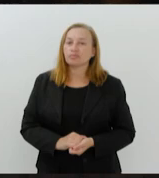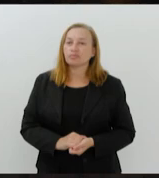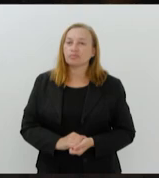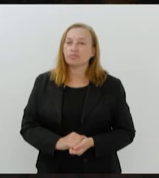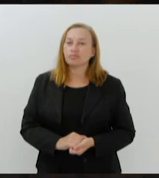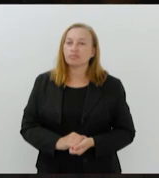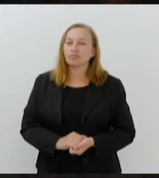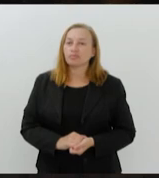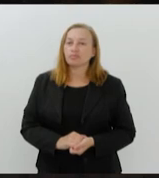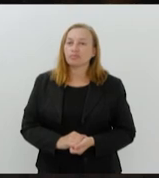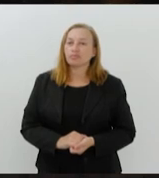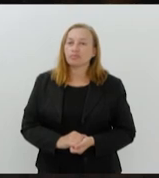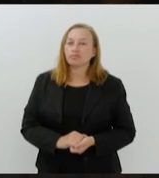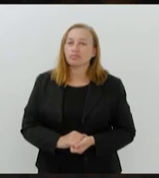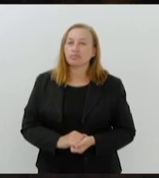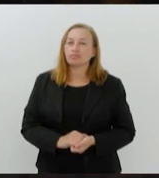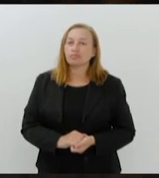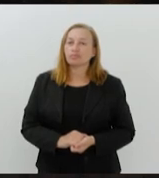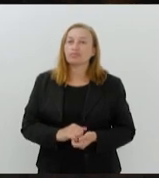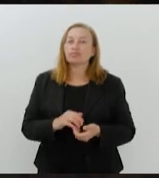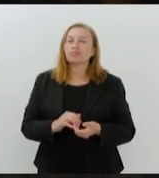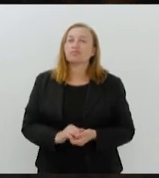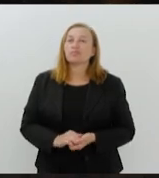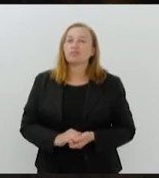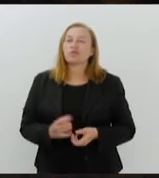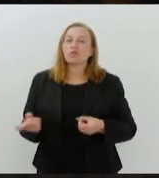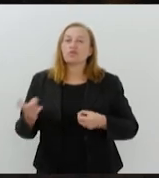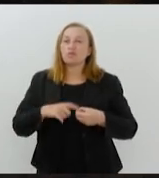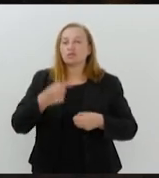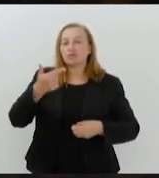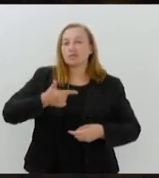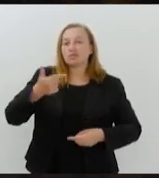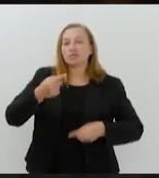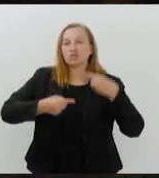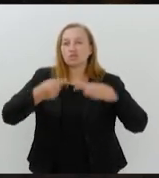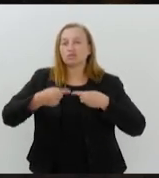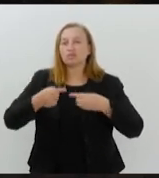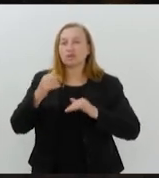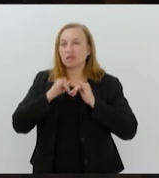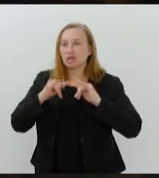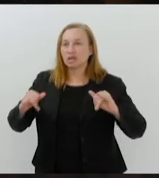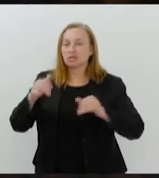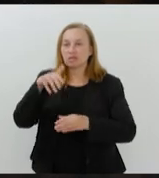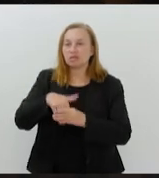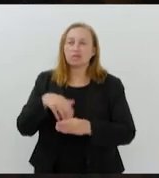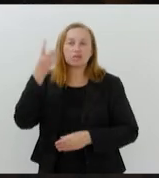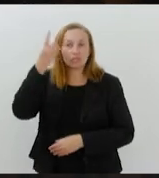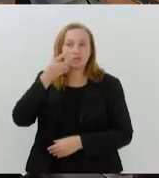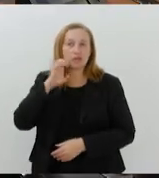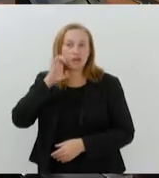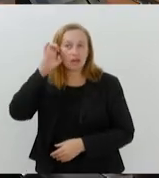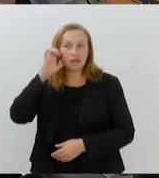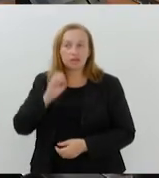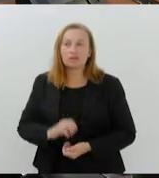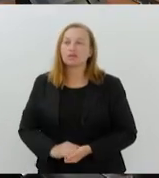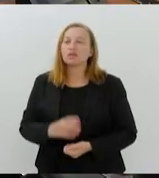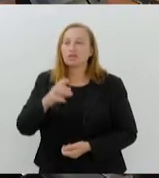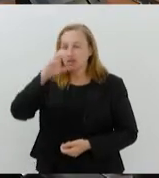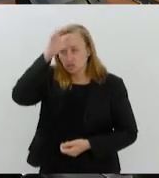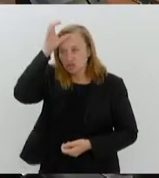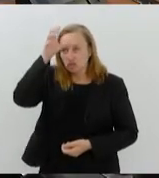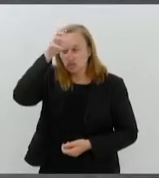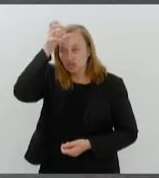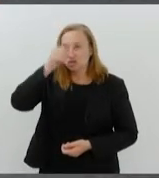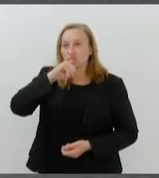Vai a redação do vencido para a segunda discussão. Para a declaração de voto, a deputada Érica Takimoto. Tia Ju,